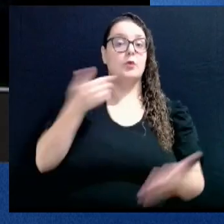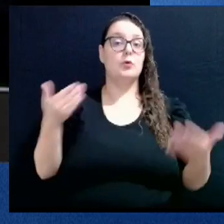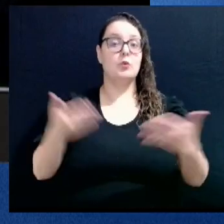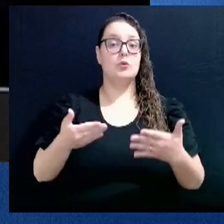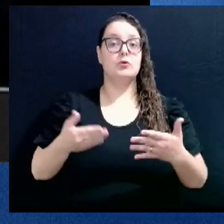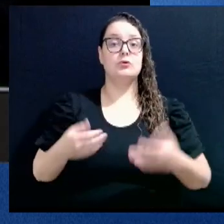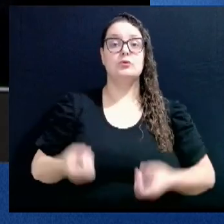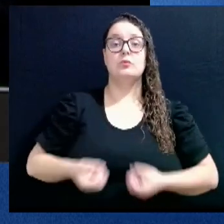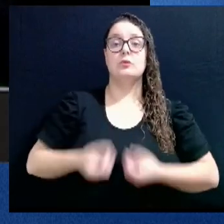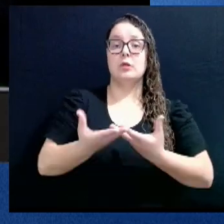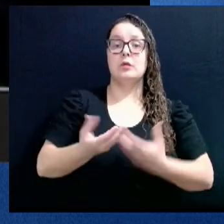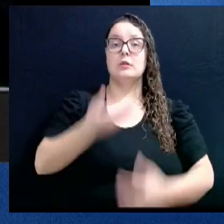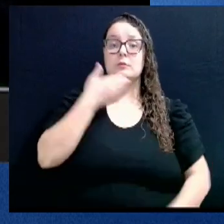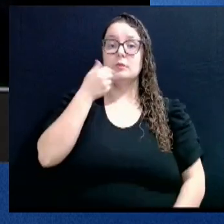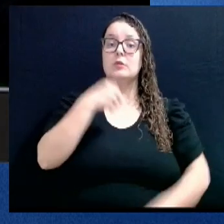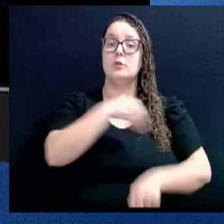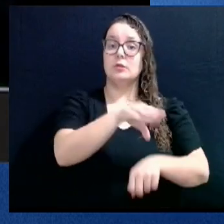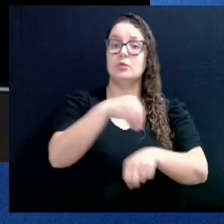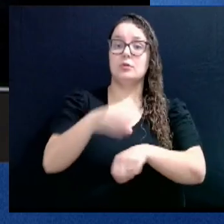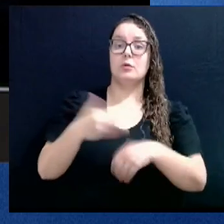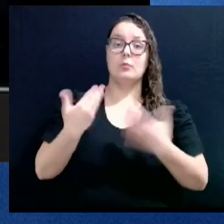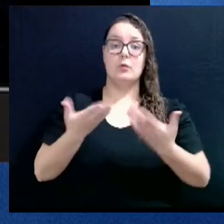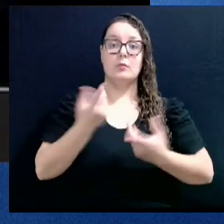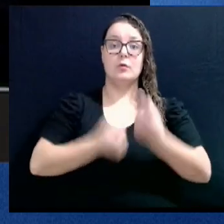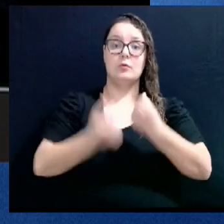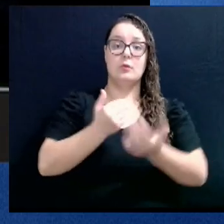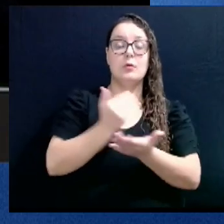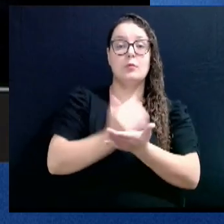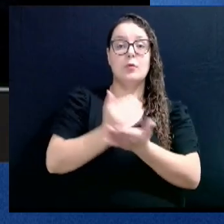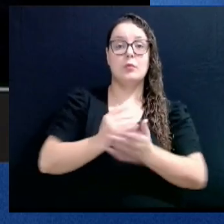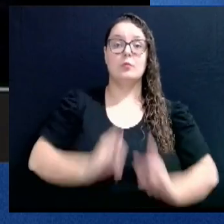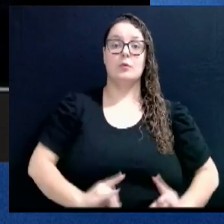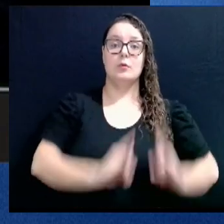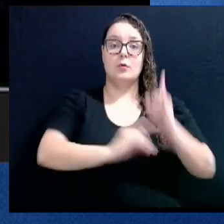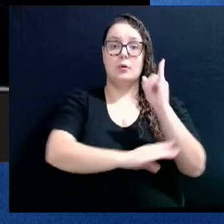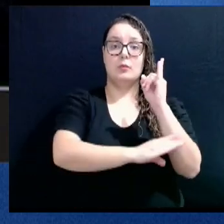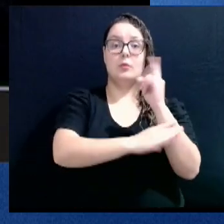melhores dicas para você financiar o seu apartamento com segurança.